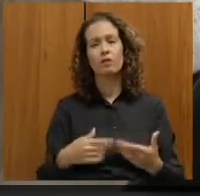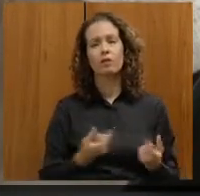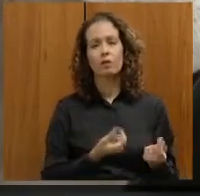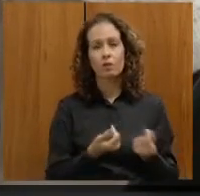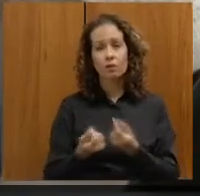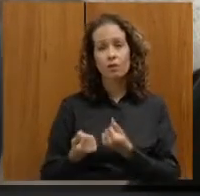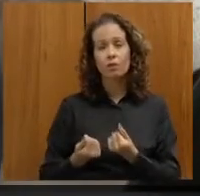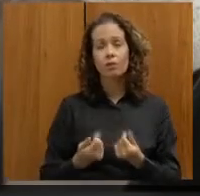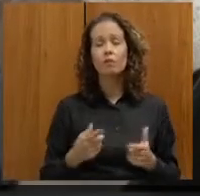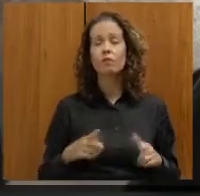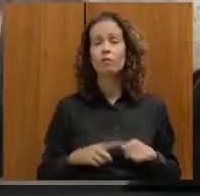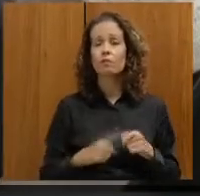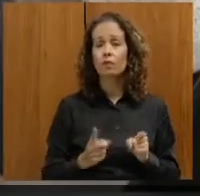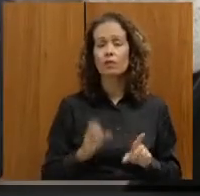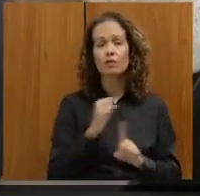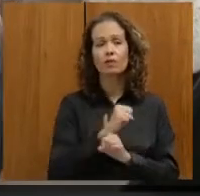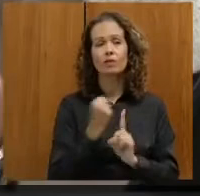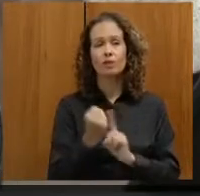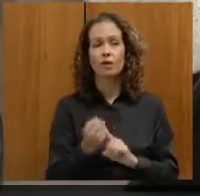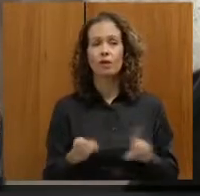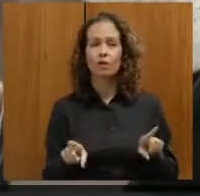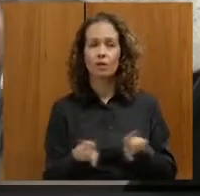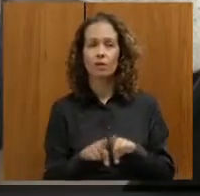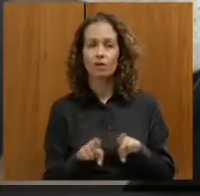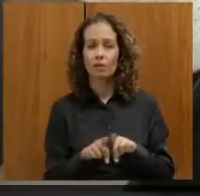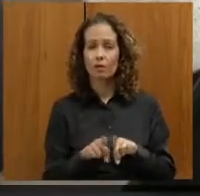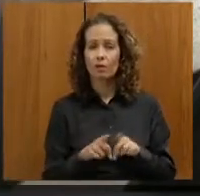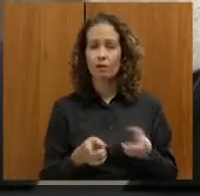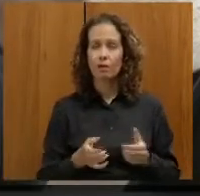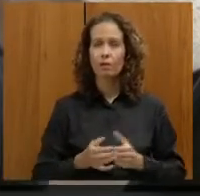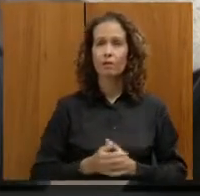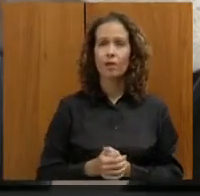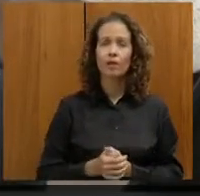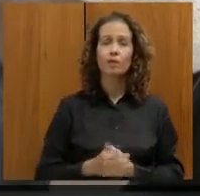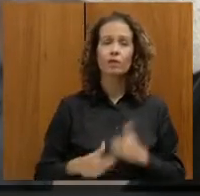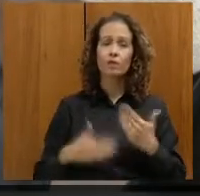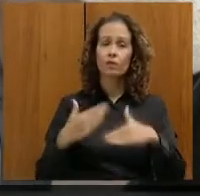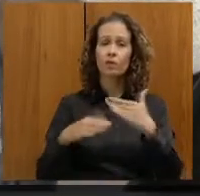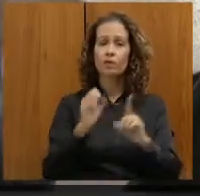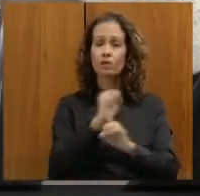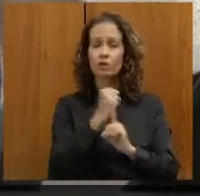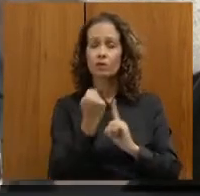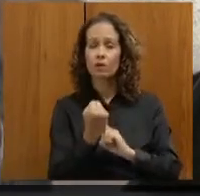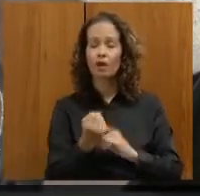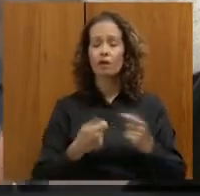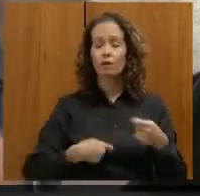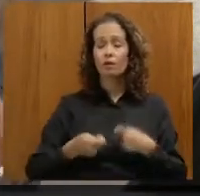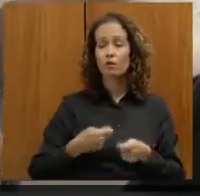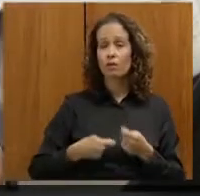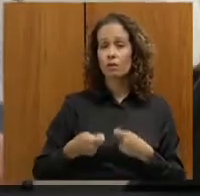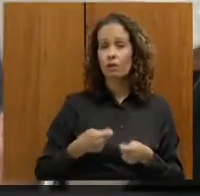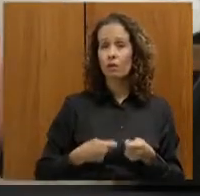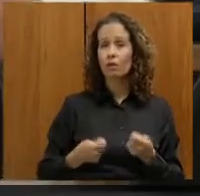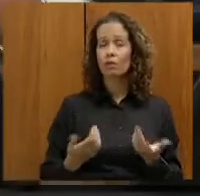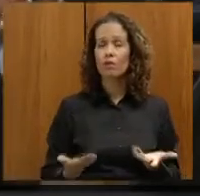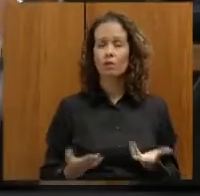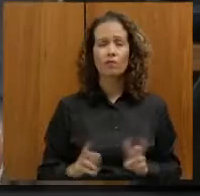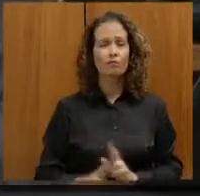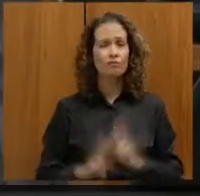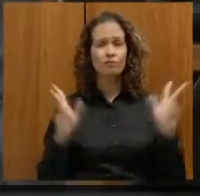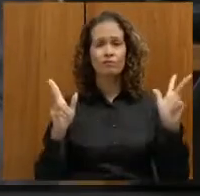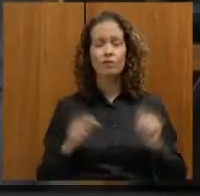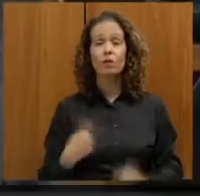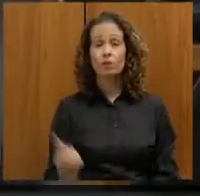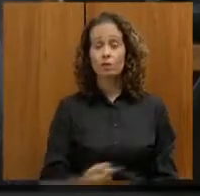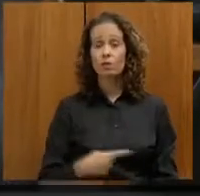Social e o abismo entre o desenvolvimento econômico eo Desenvolvimento Social é muito grande nós